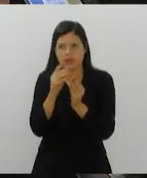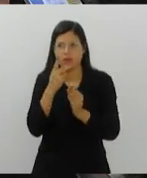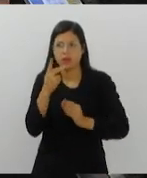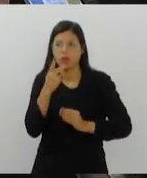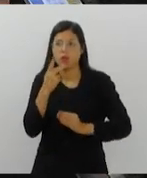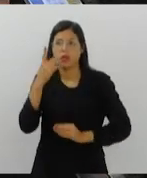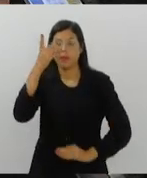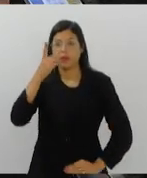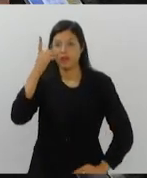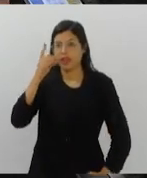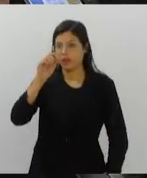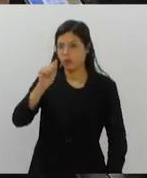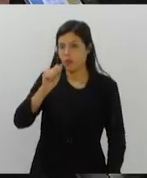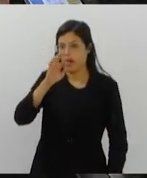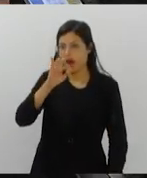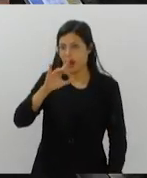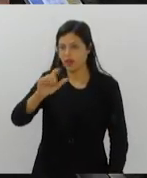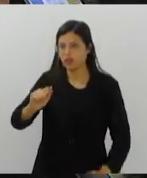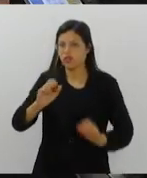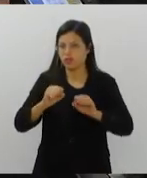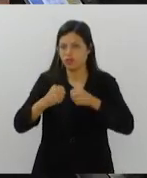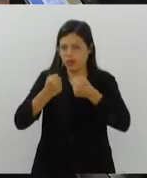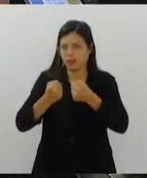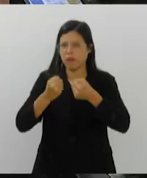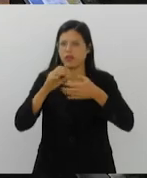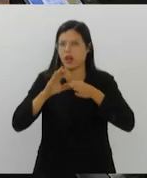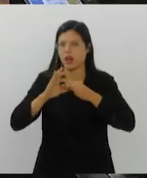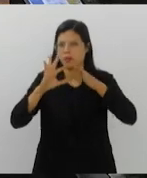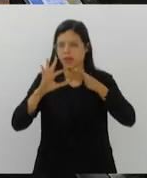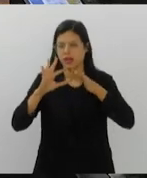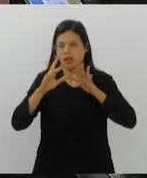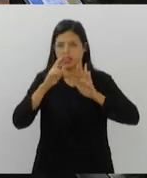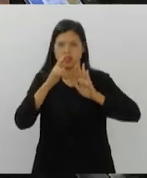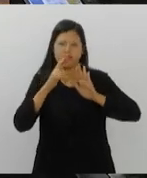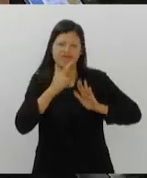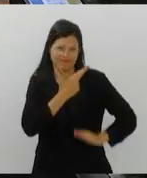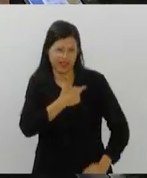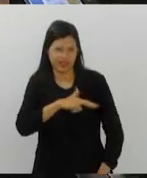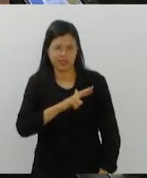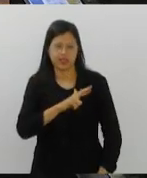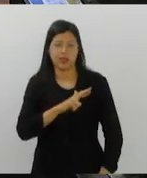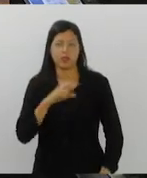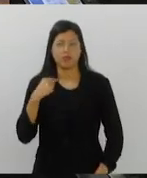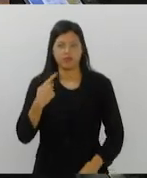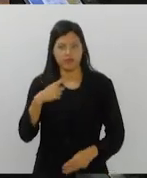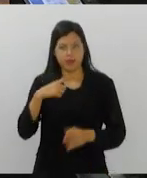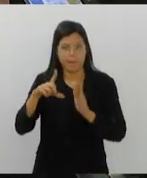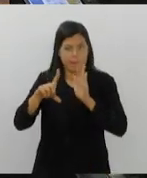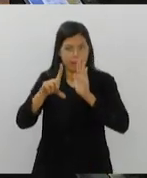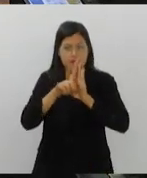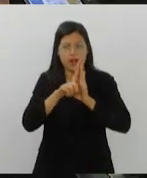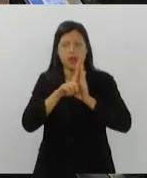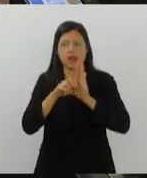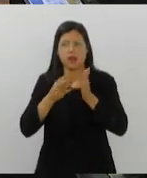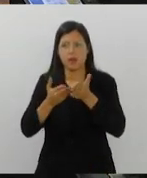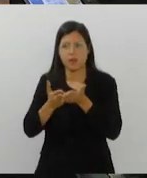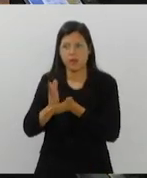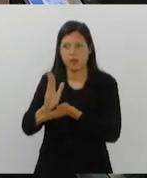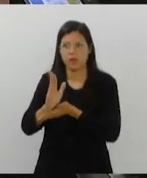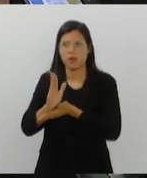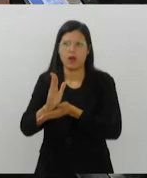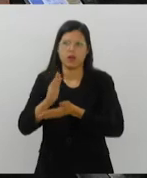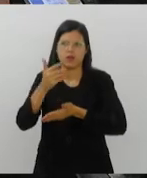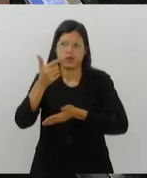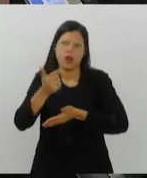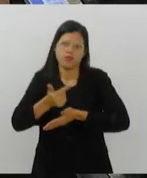Nunes, como se sabe, é um defensor da liberdade religiosa. Nós temos uma lei já aprovada, de minha